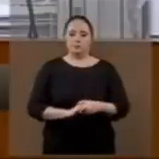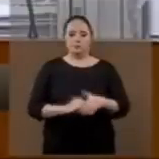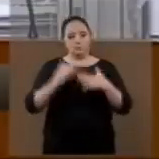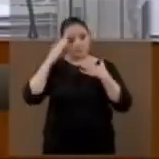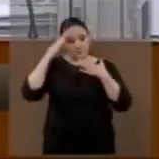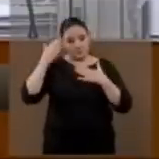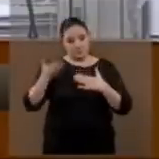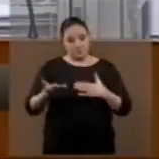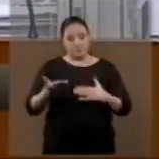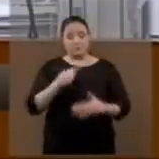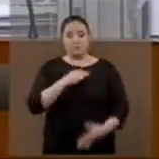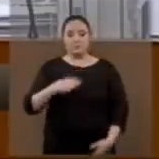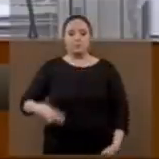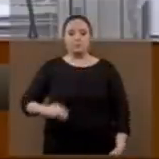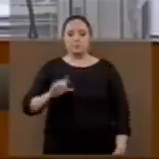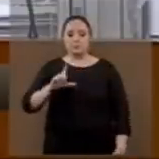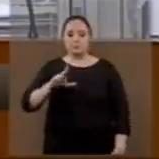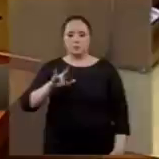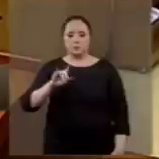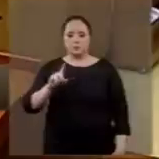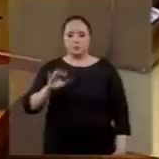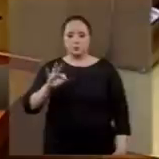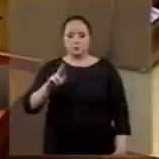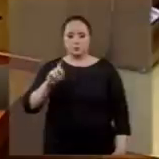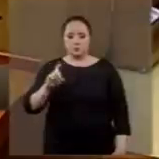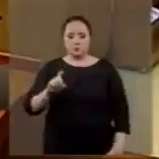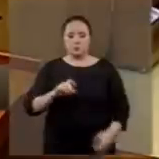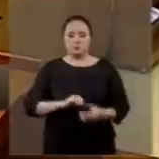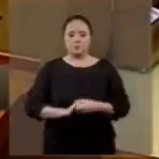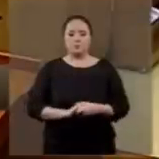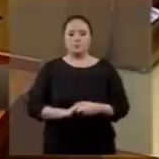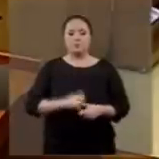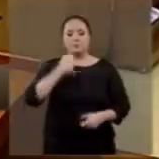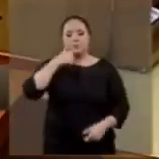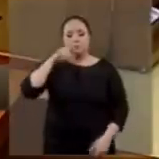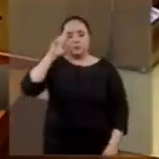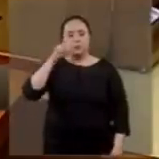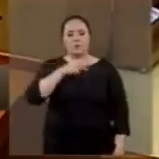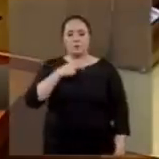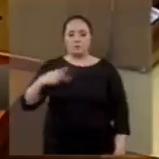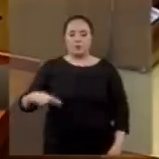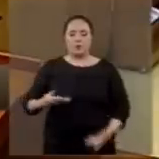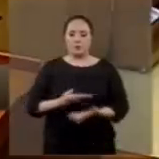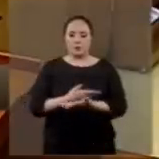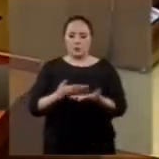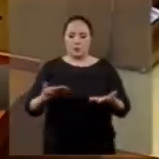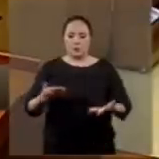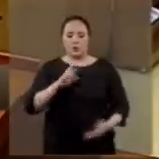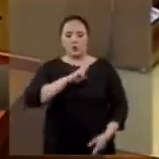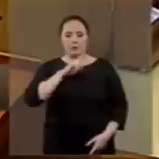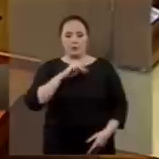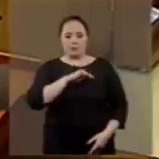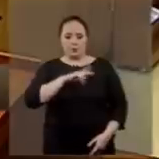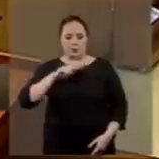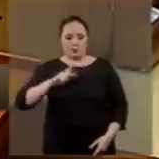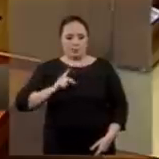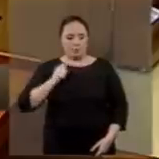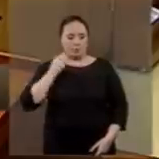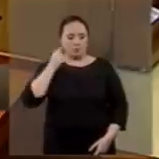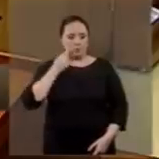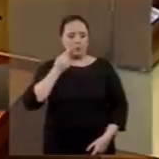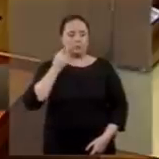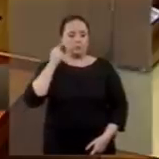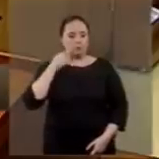agradeço a Vossa Excelência, ministro Luiz Fux. Senhor presidente, igreja, corte, luz, representante do Ministério Público, senhores advogados,